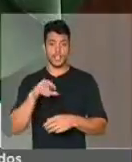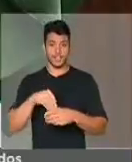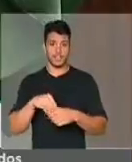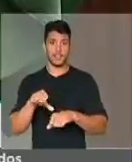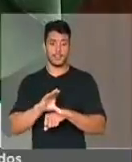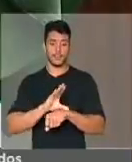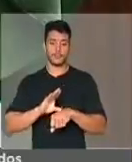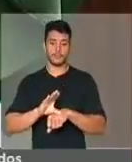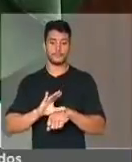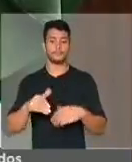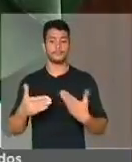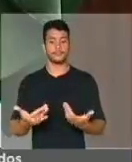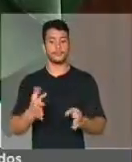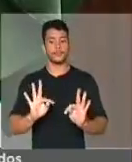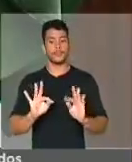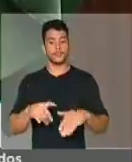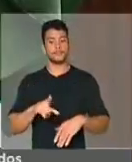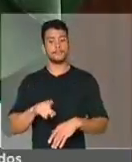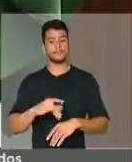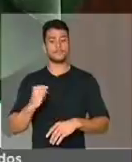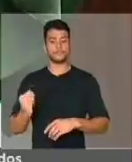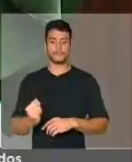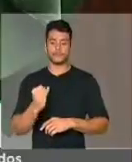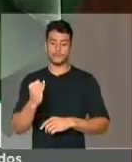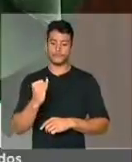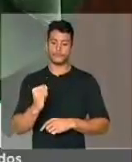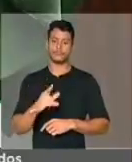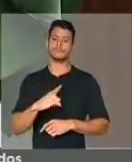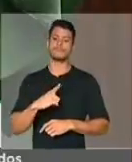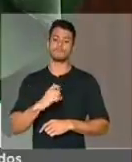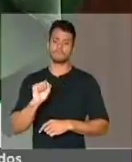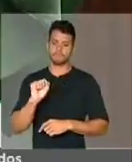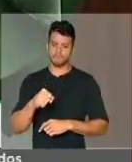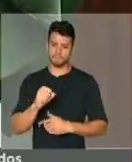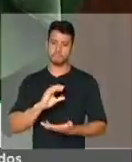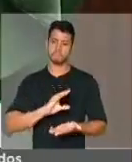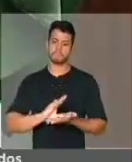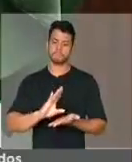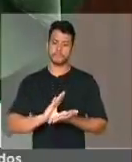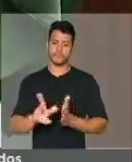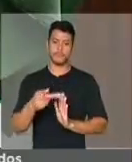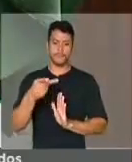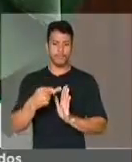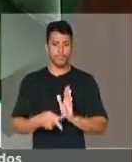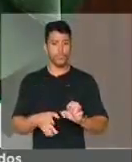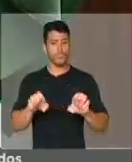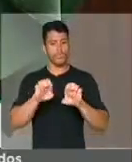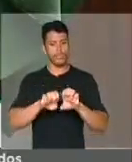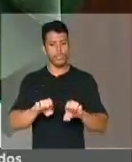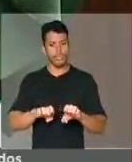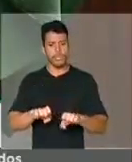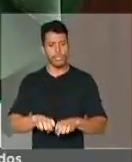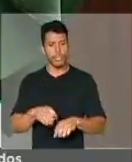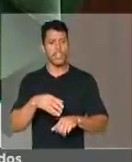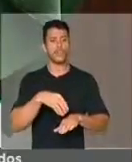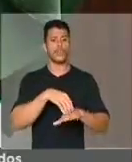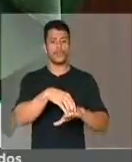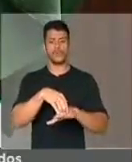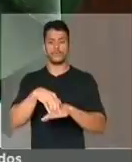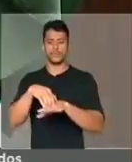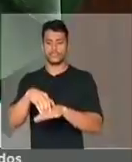fim, é crucial que sejam feitos os investimentos em projetos estruturantes, em